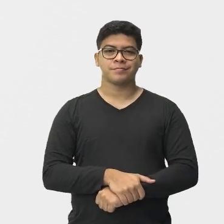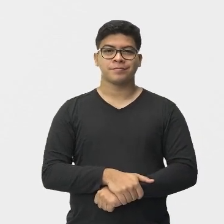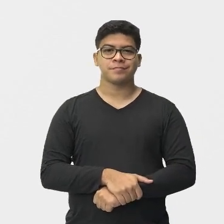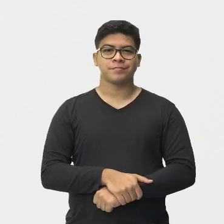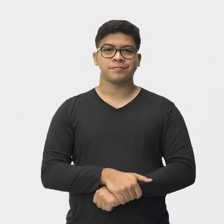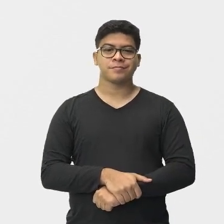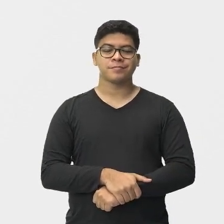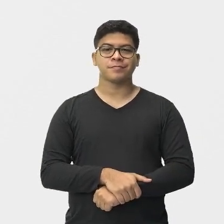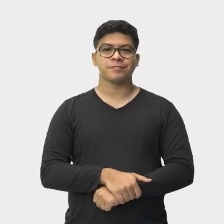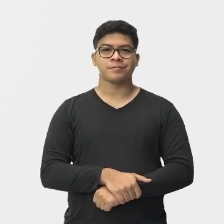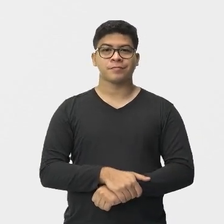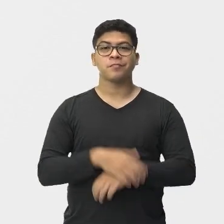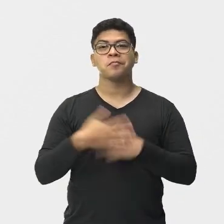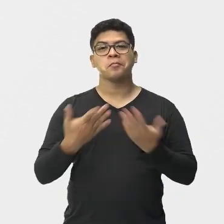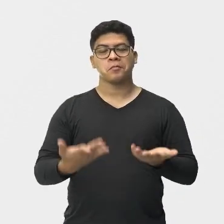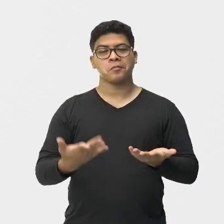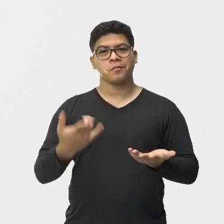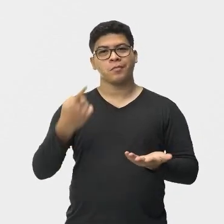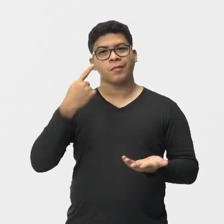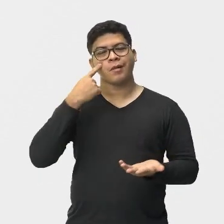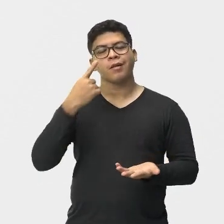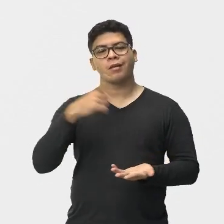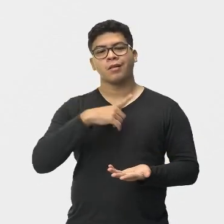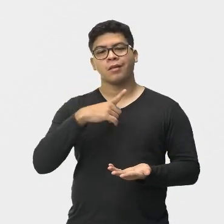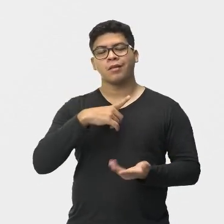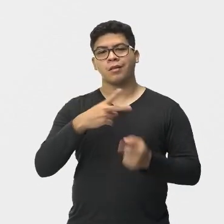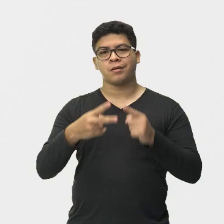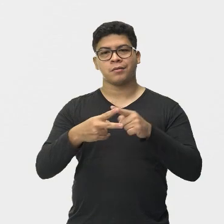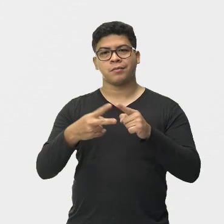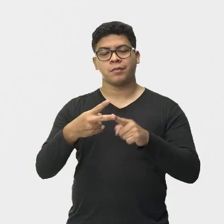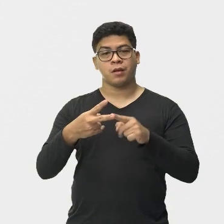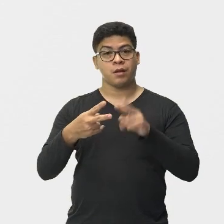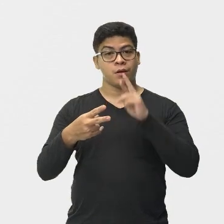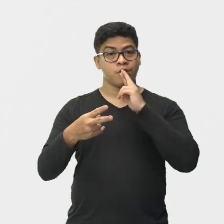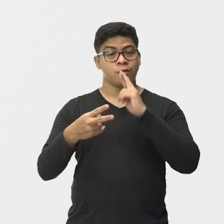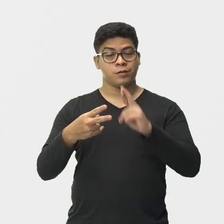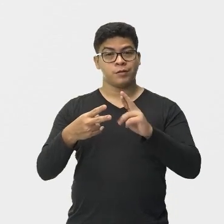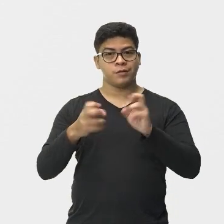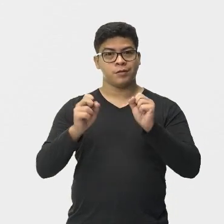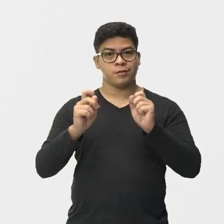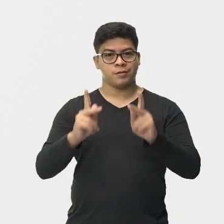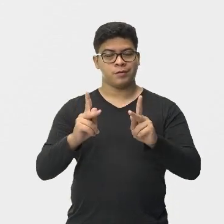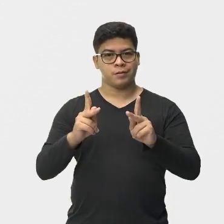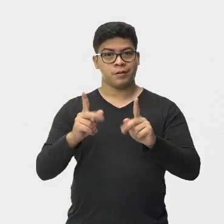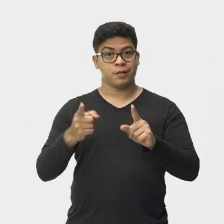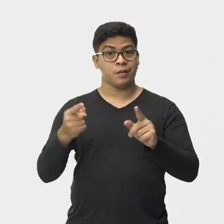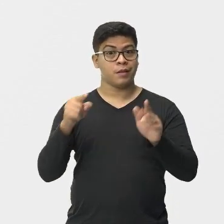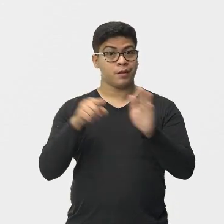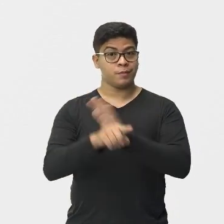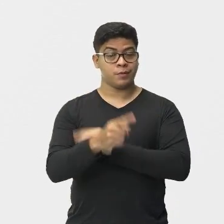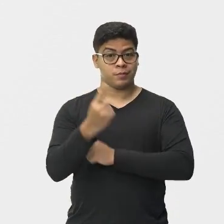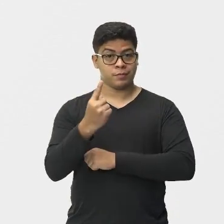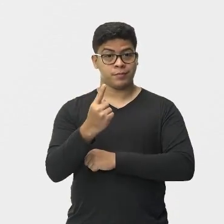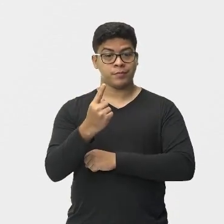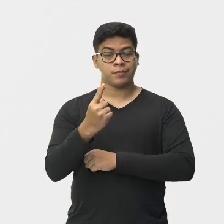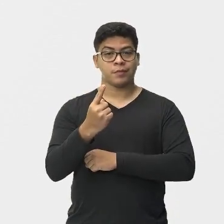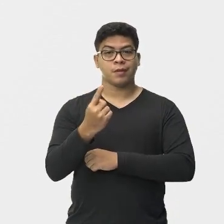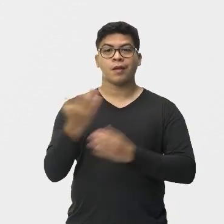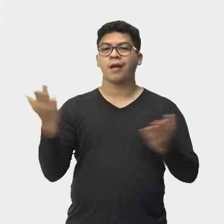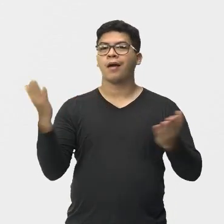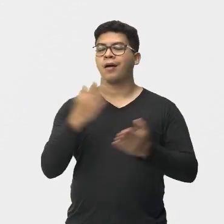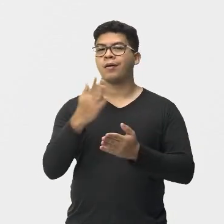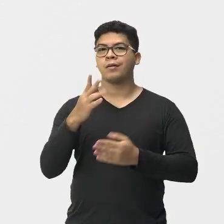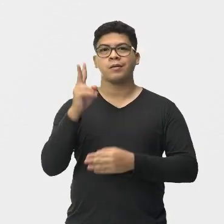não é isso? Então, aqui nós temos as nossas duas respostas, tá certo? Da nossa primeira questão.